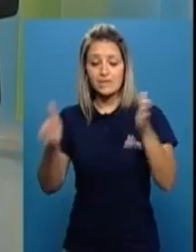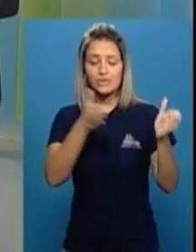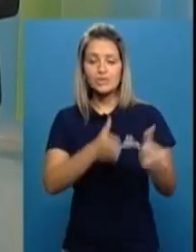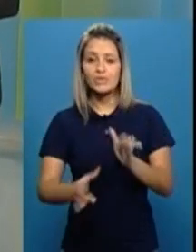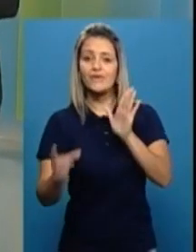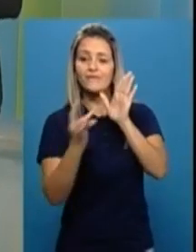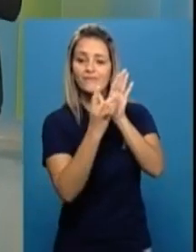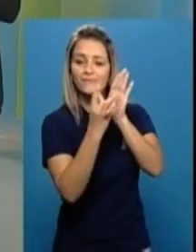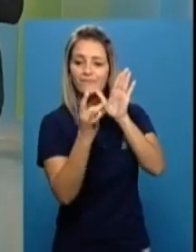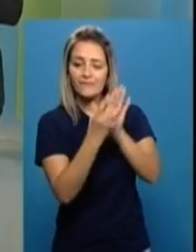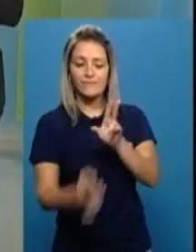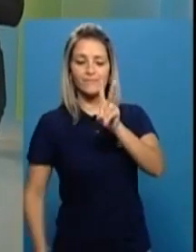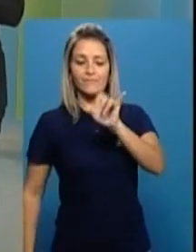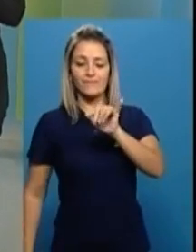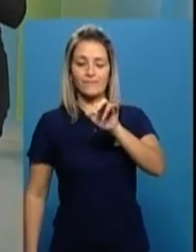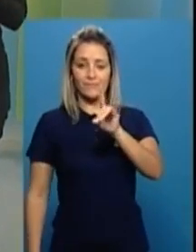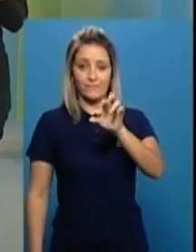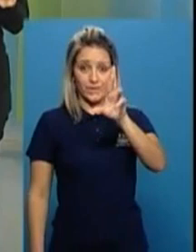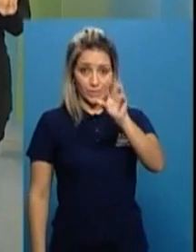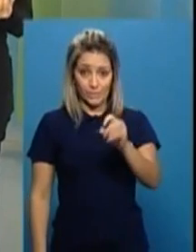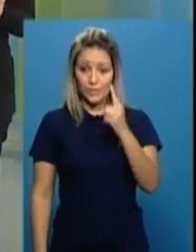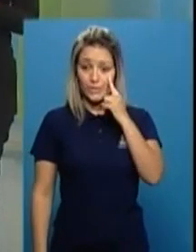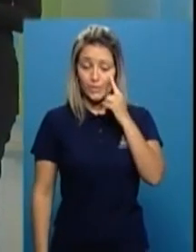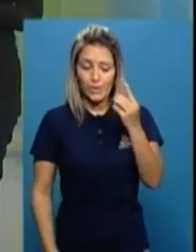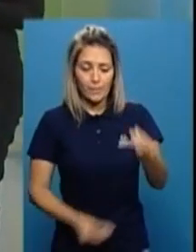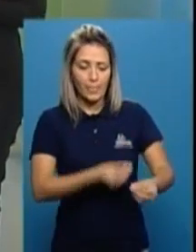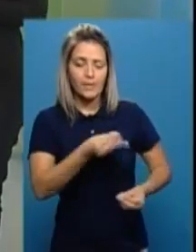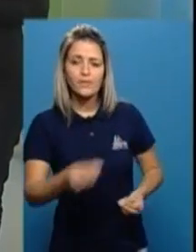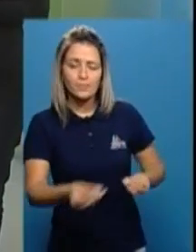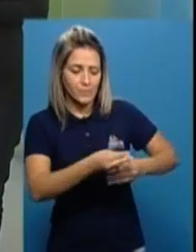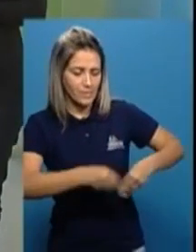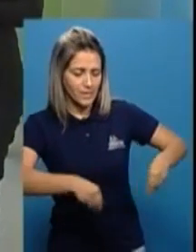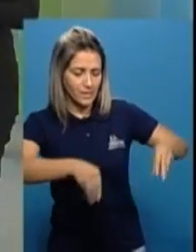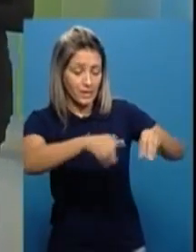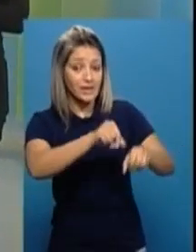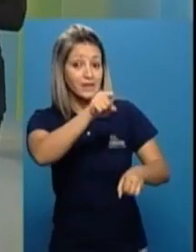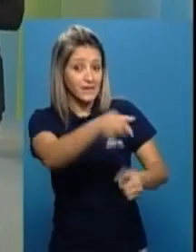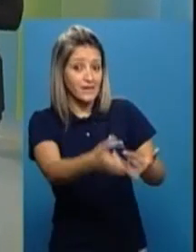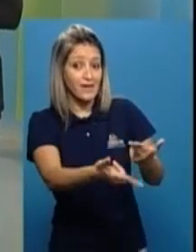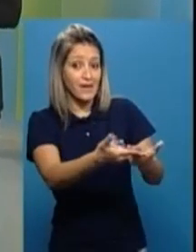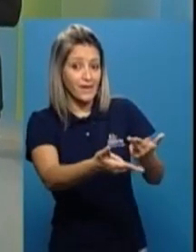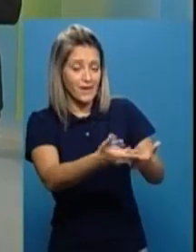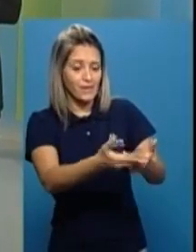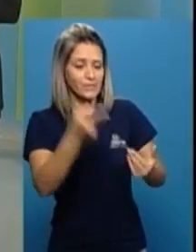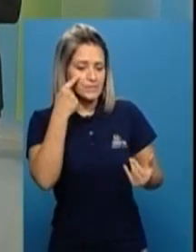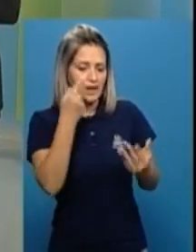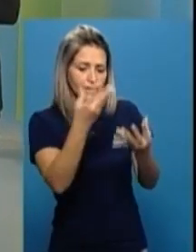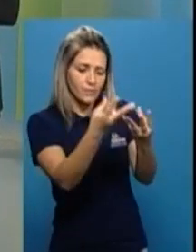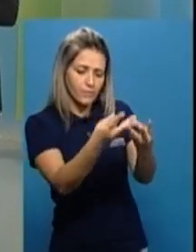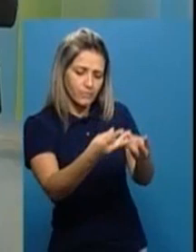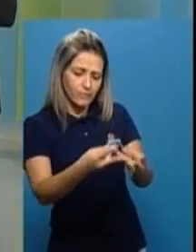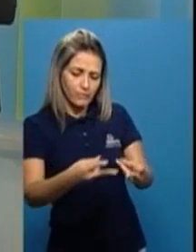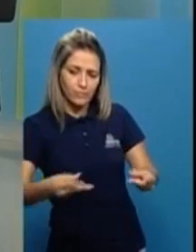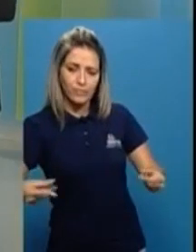vidro. Uma vez que a areia ou de sílica usada para fazer o vidro foi derretida, ela precisa